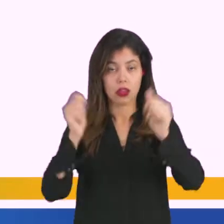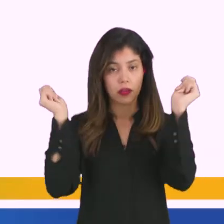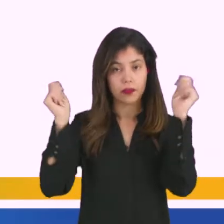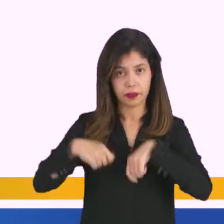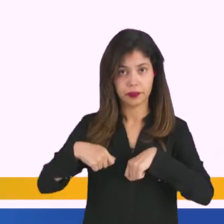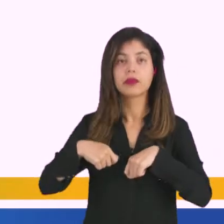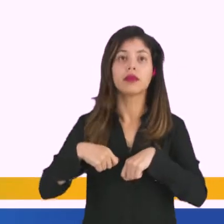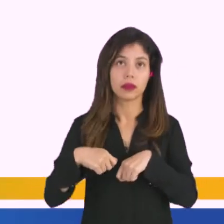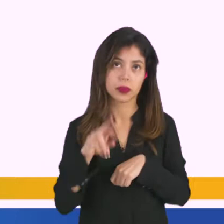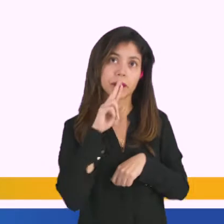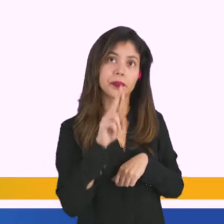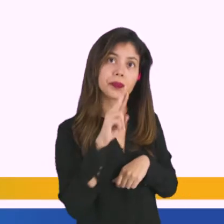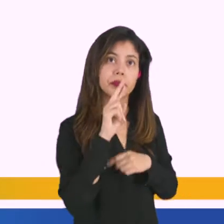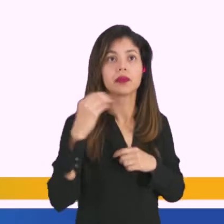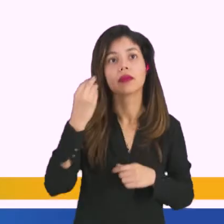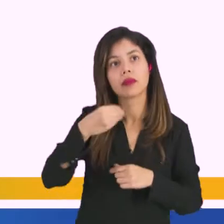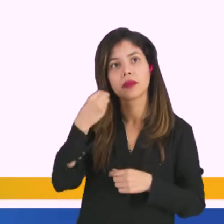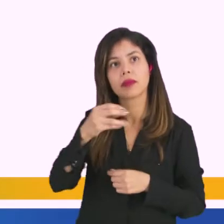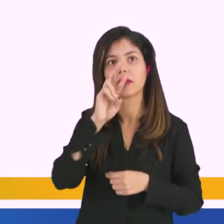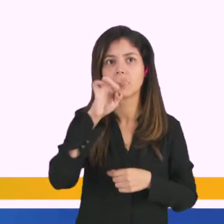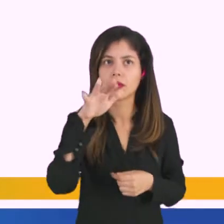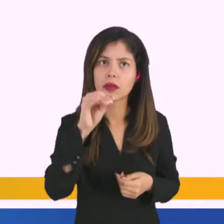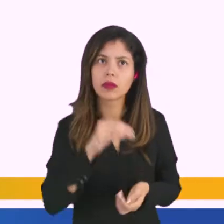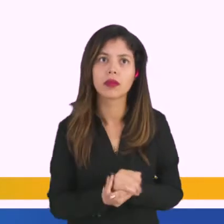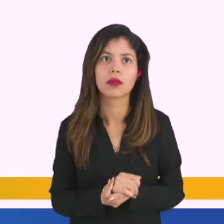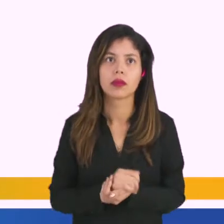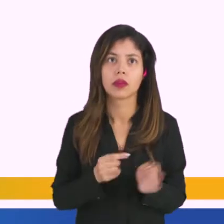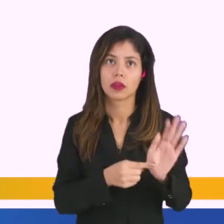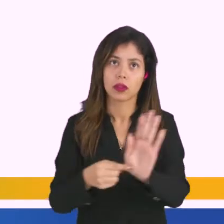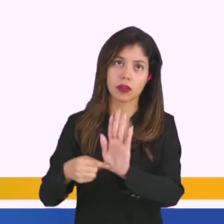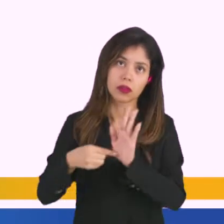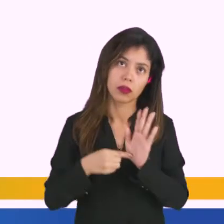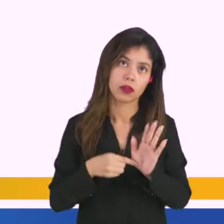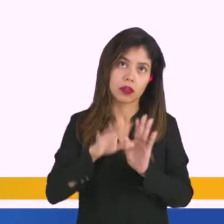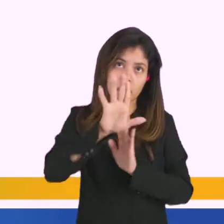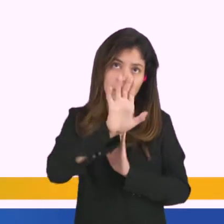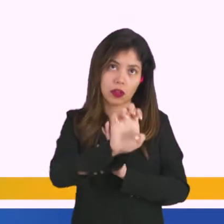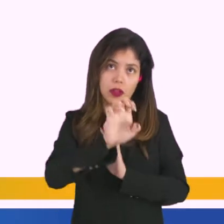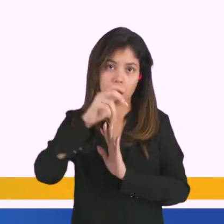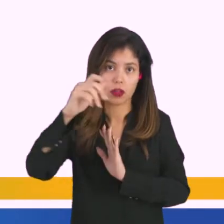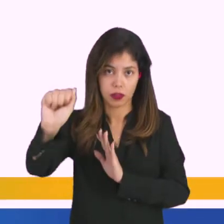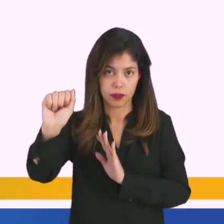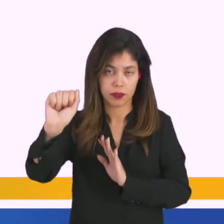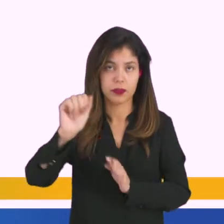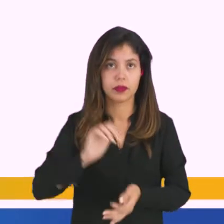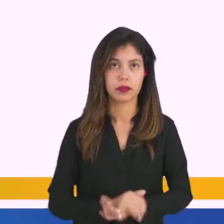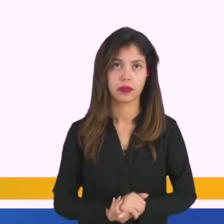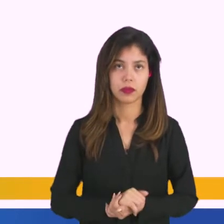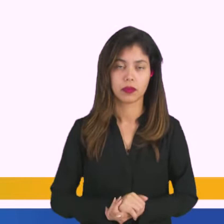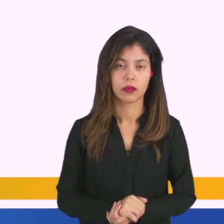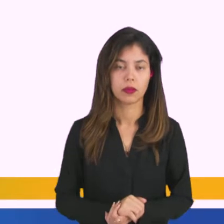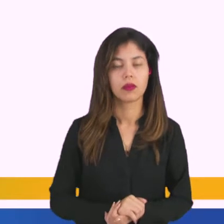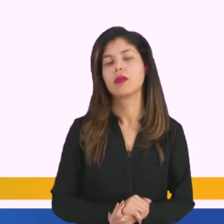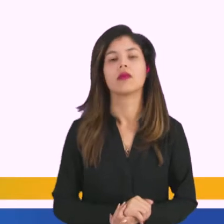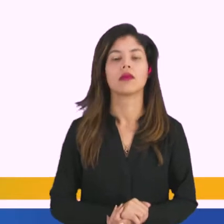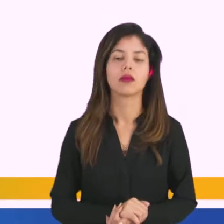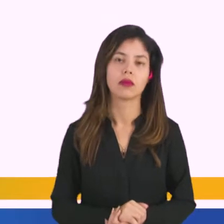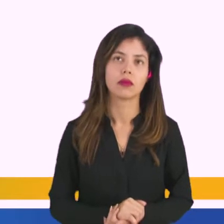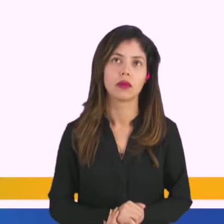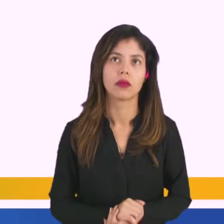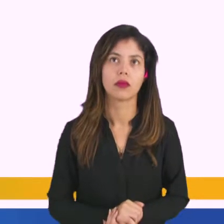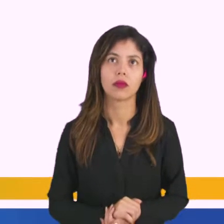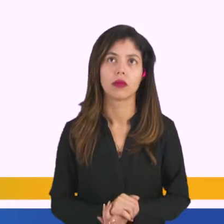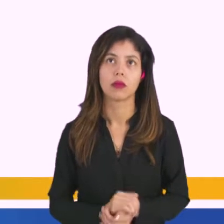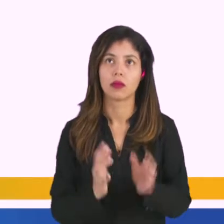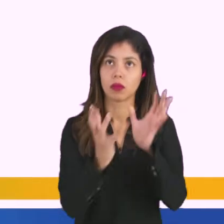as possibilidades de resultado para um experimento aleatório vai se denominar espaço amostral.